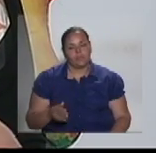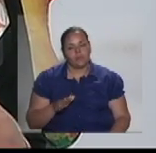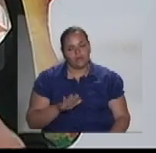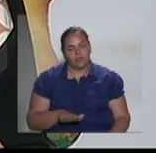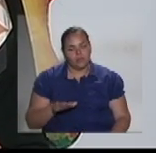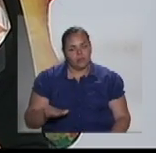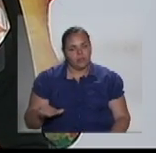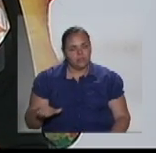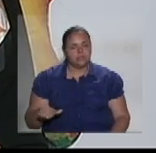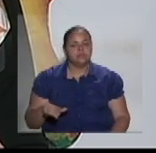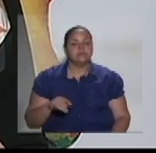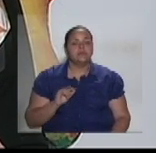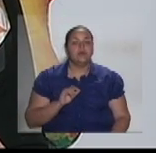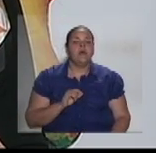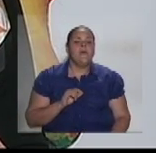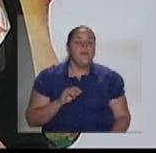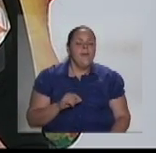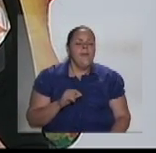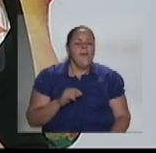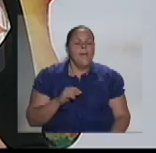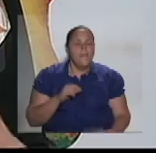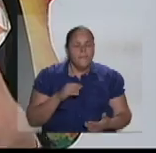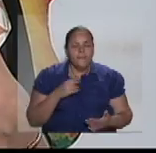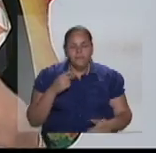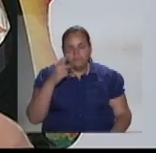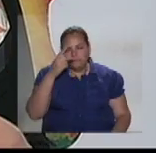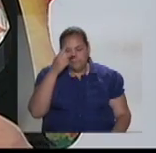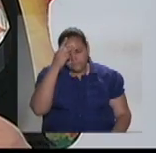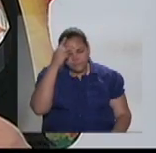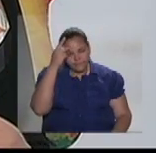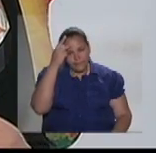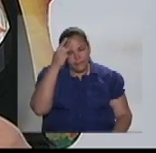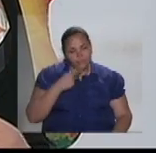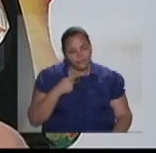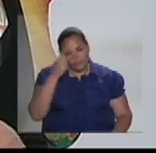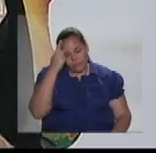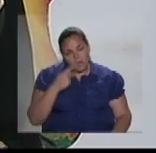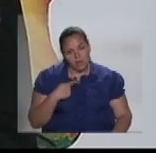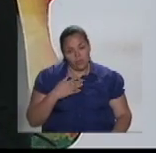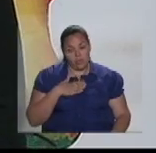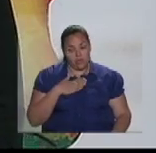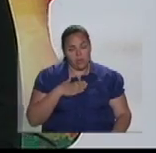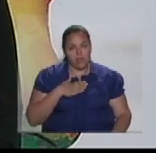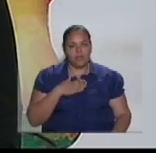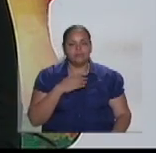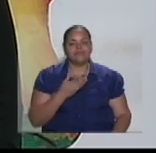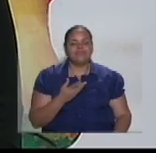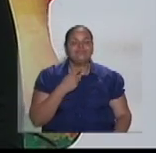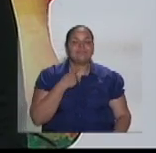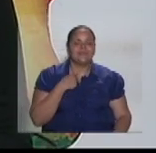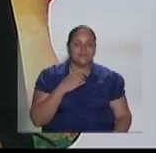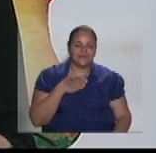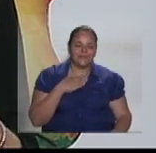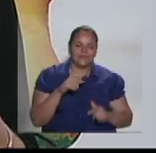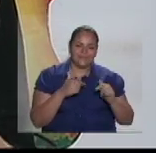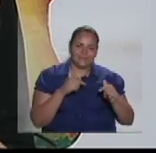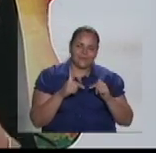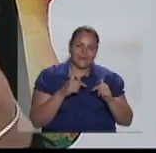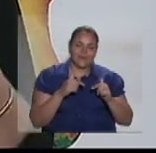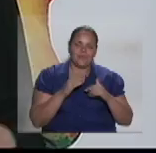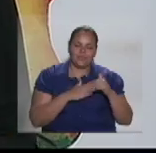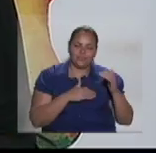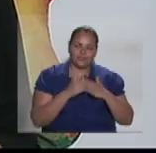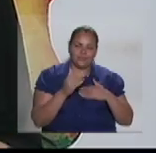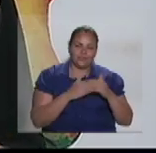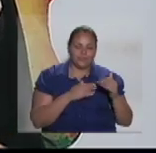na mão das crianças, né, um deleite pessoal. Né? Você abre mão da sua profissão para ser mãe,